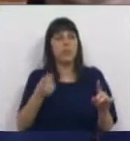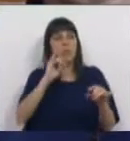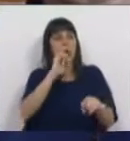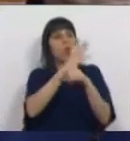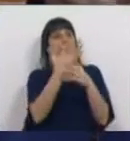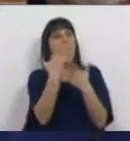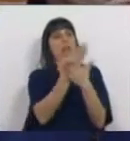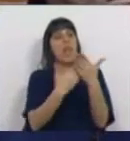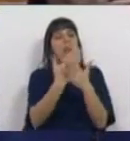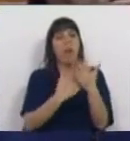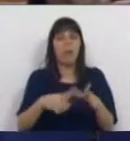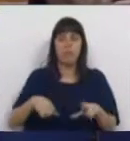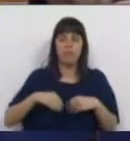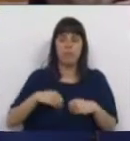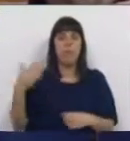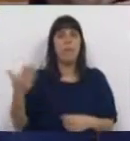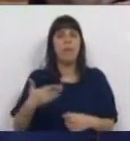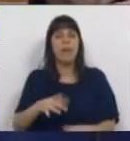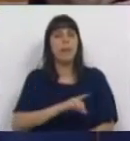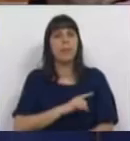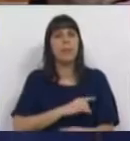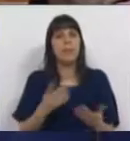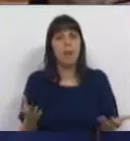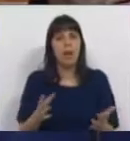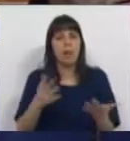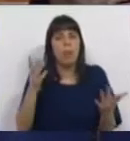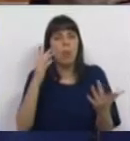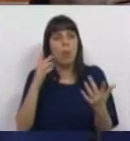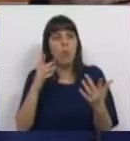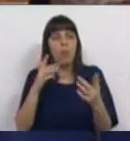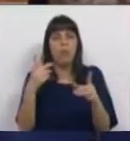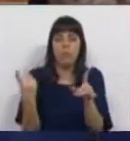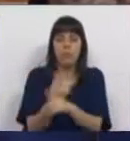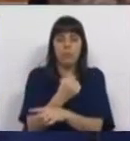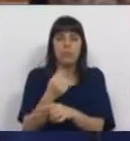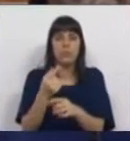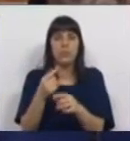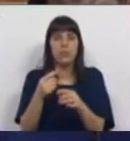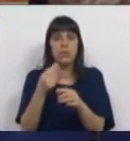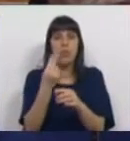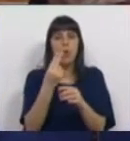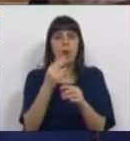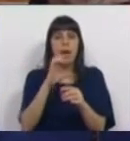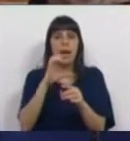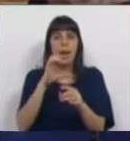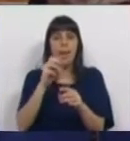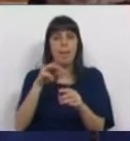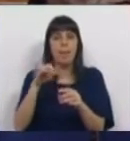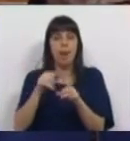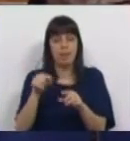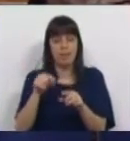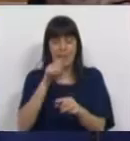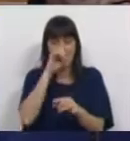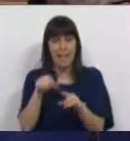outros negócios admissíveis pelo direito privado, nem objeto de aquisição por uso capião. Os baldios